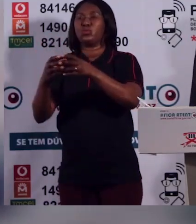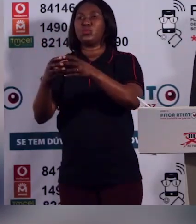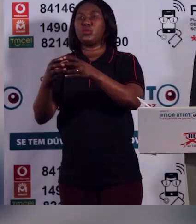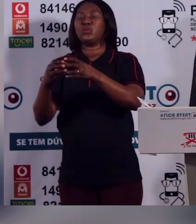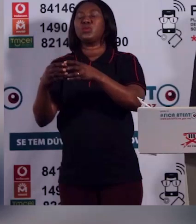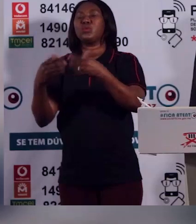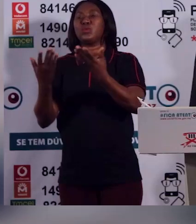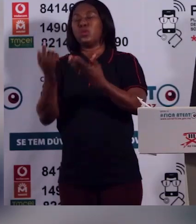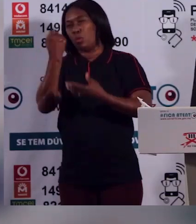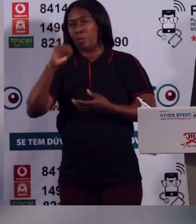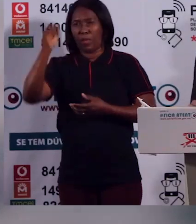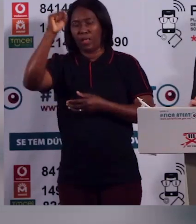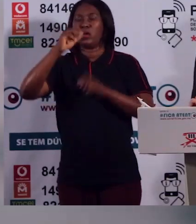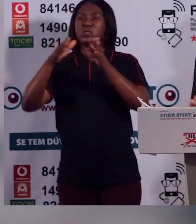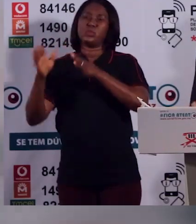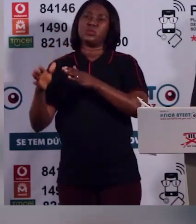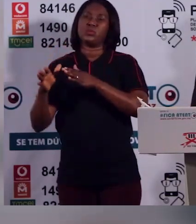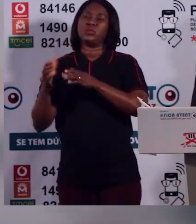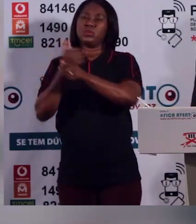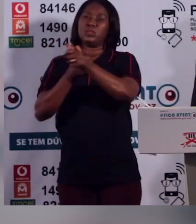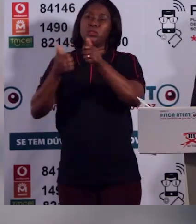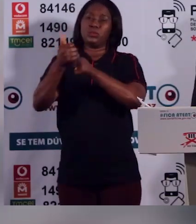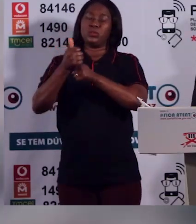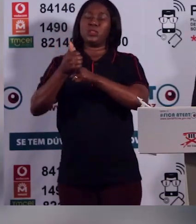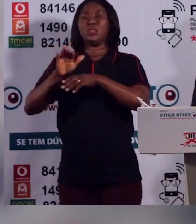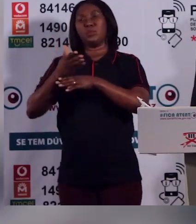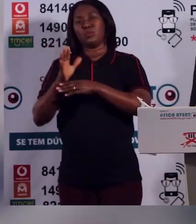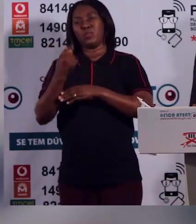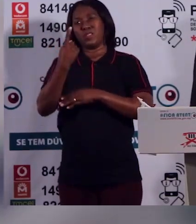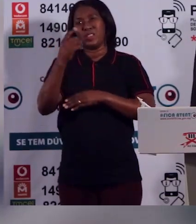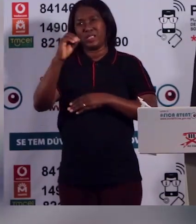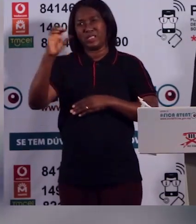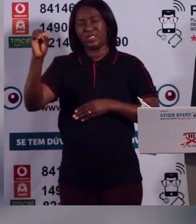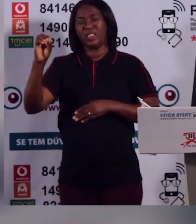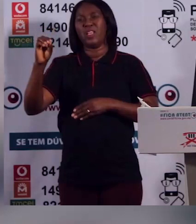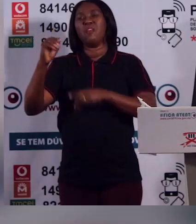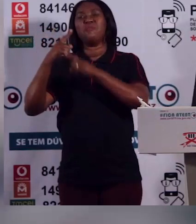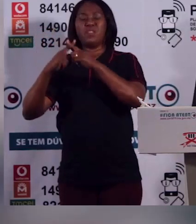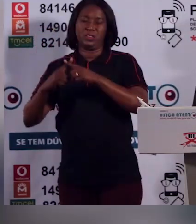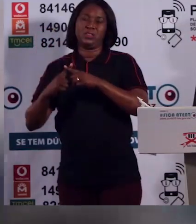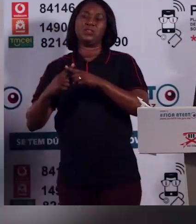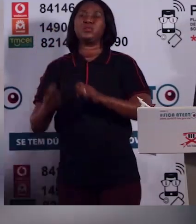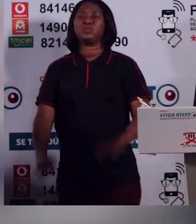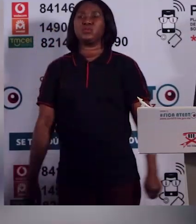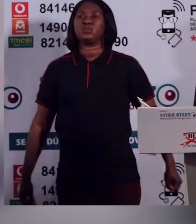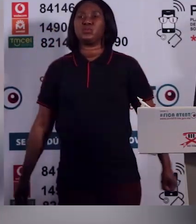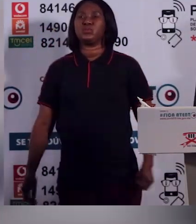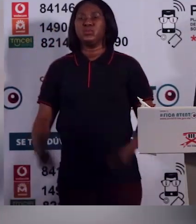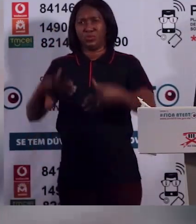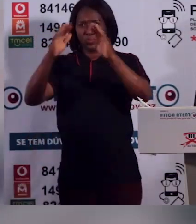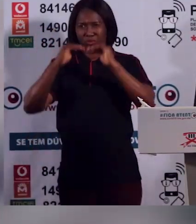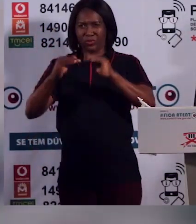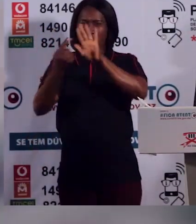vezes menor do que a epidemia na África do Sul. O próximo diapositivo